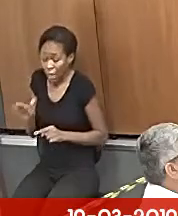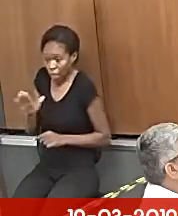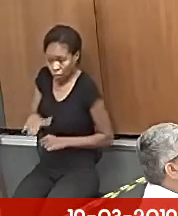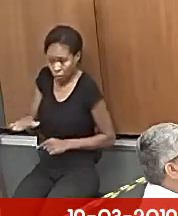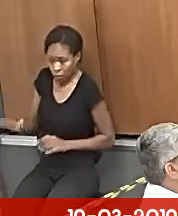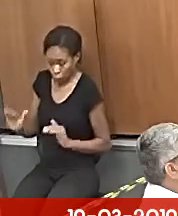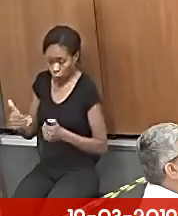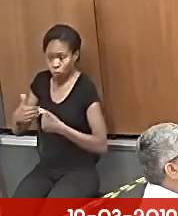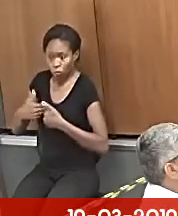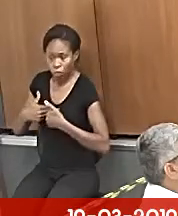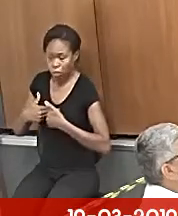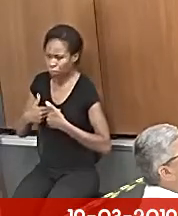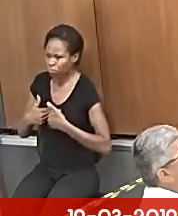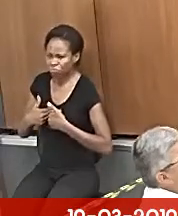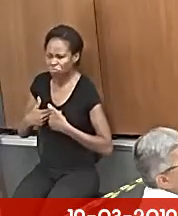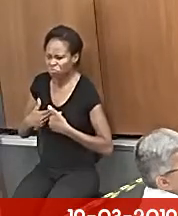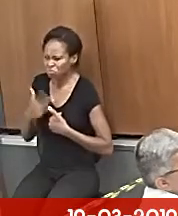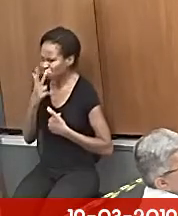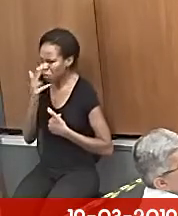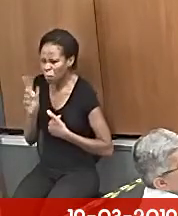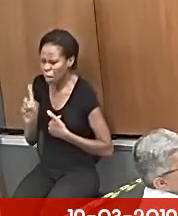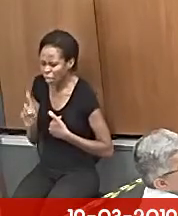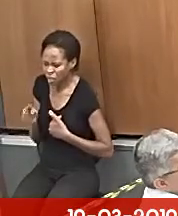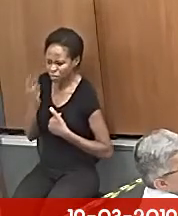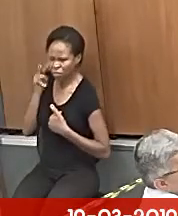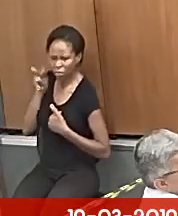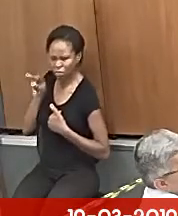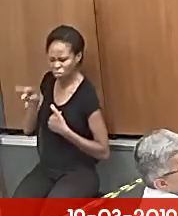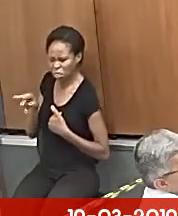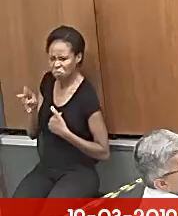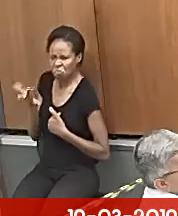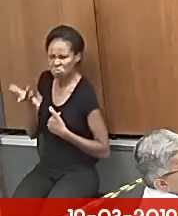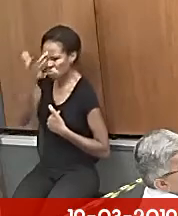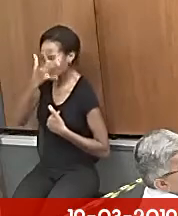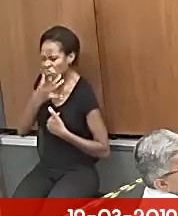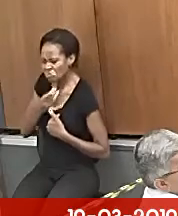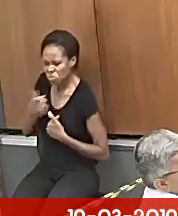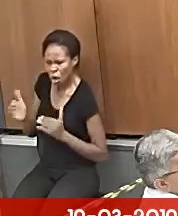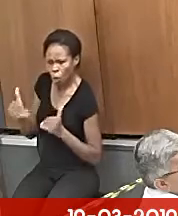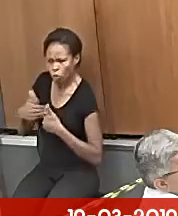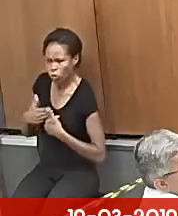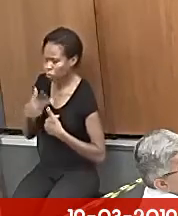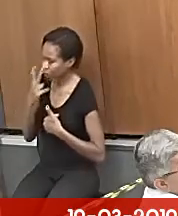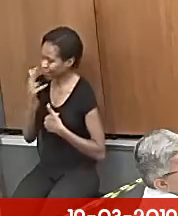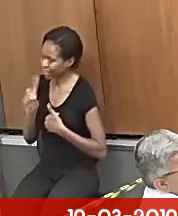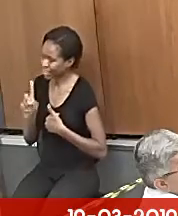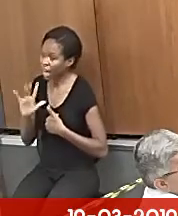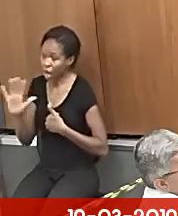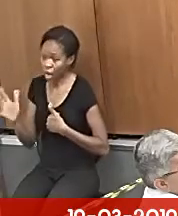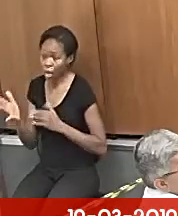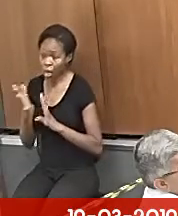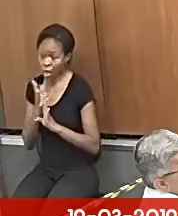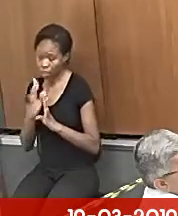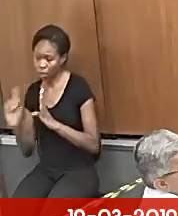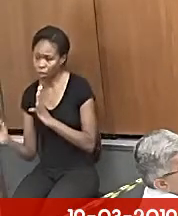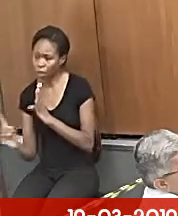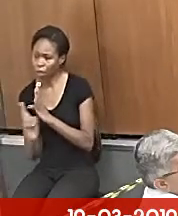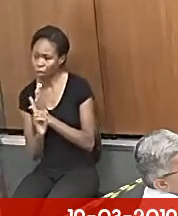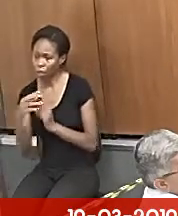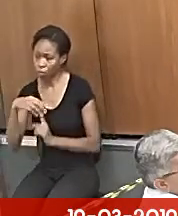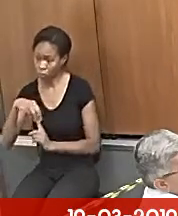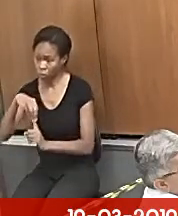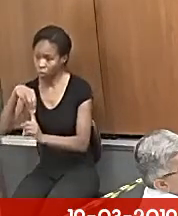ela não aparenta que têm autismo então quando se entra numa fila preferencial as pessoas começam logo a